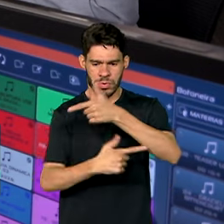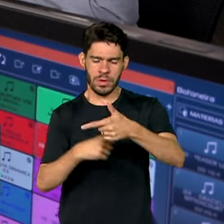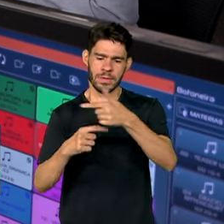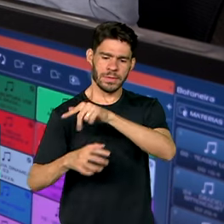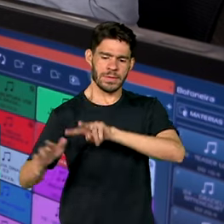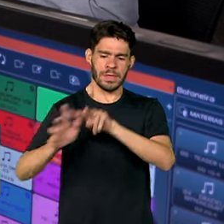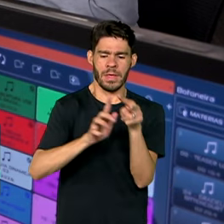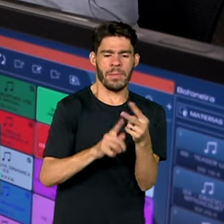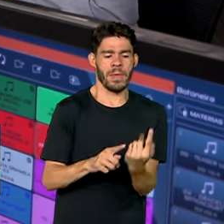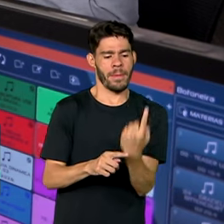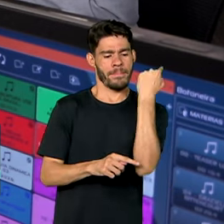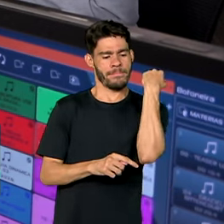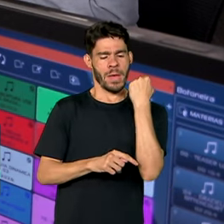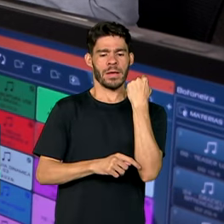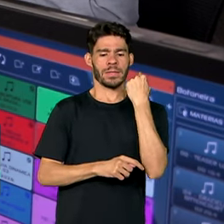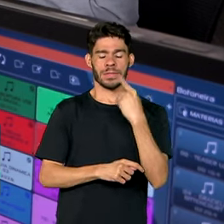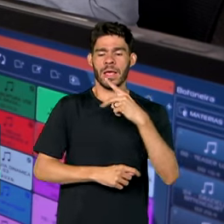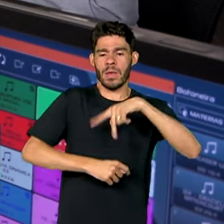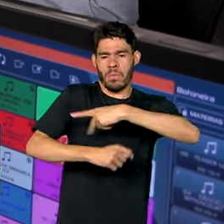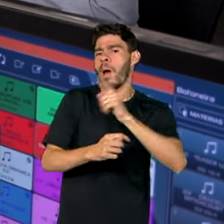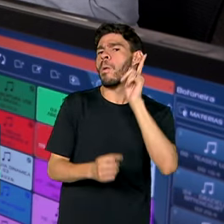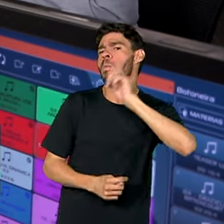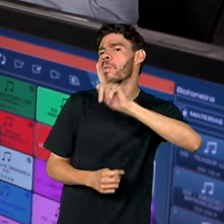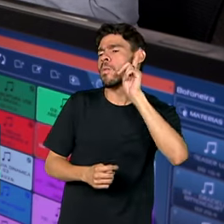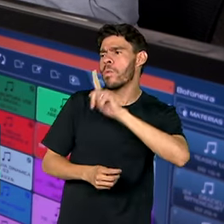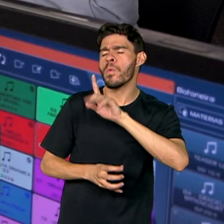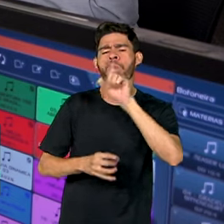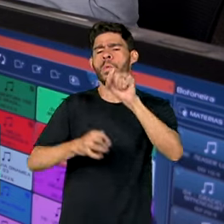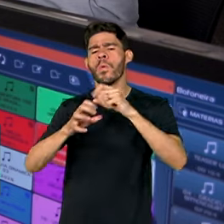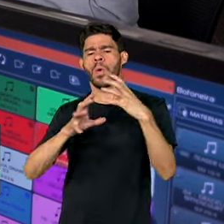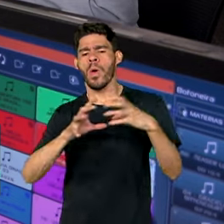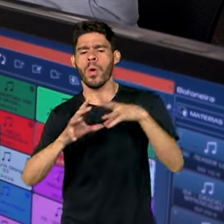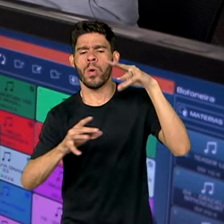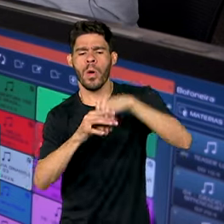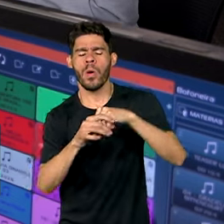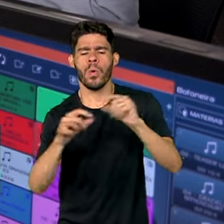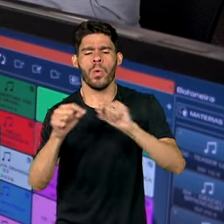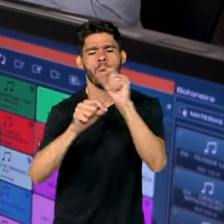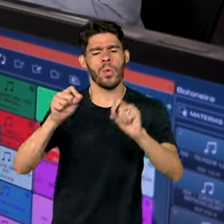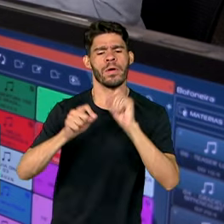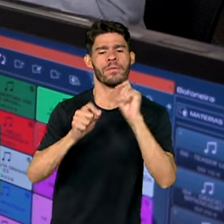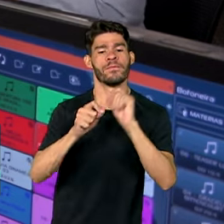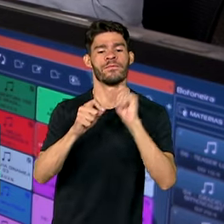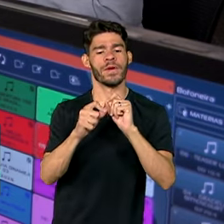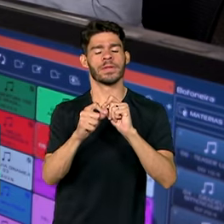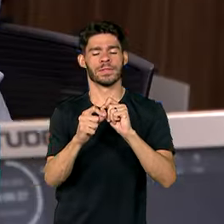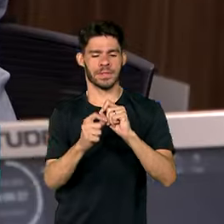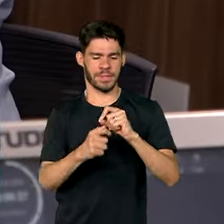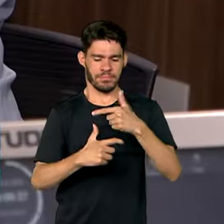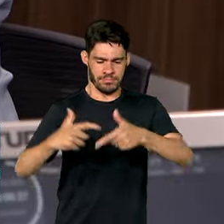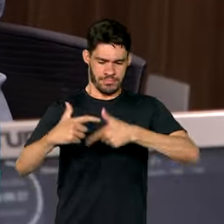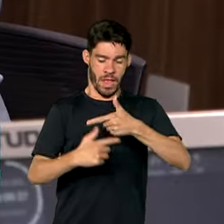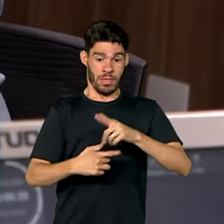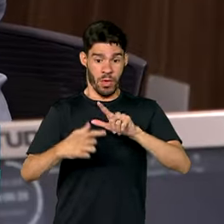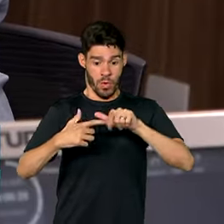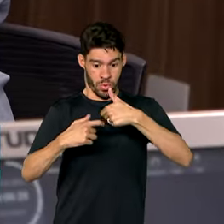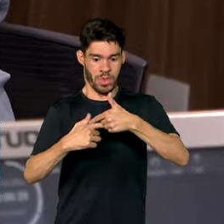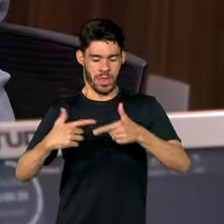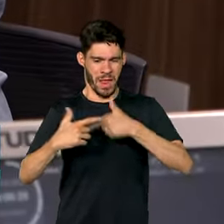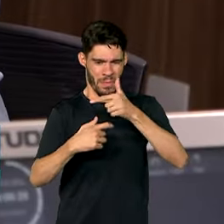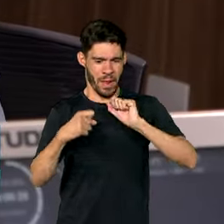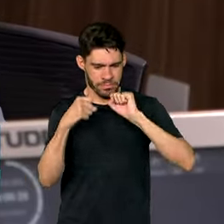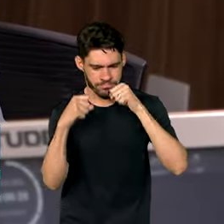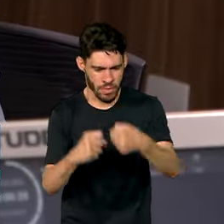semana passada nos Estados Unidos quem faz parte desse grupo e quais foram as atividades envolvidas Então essa força tarefa foi uma